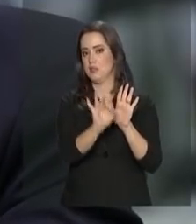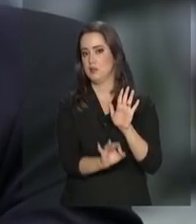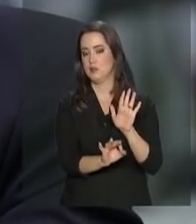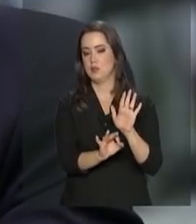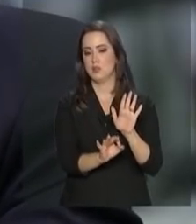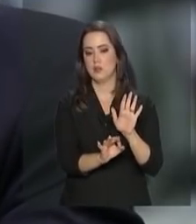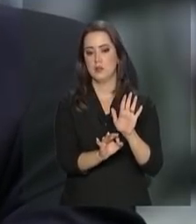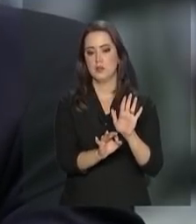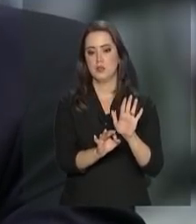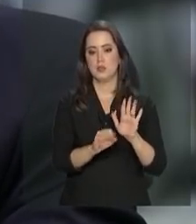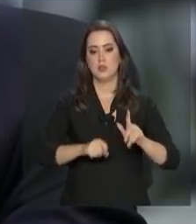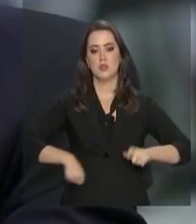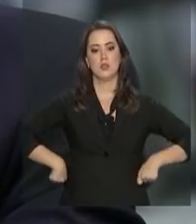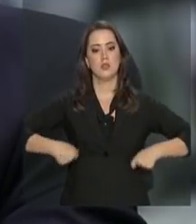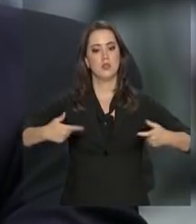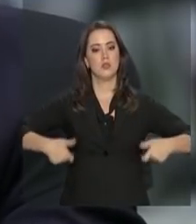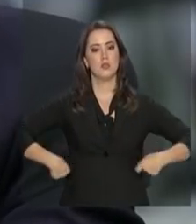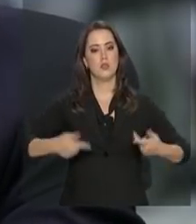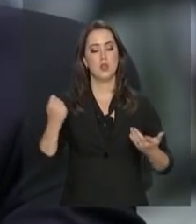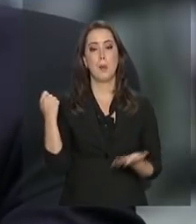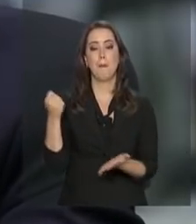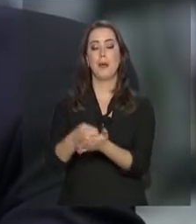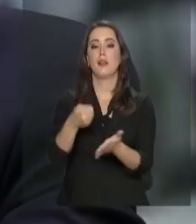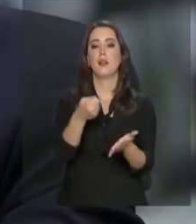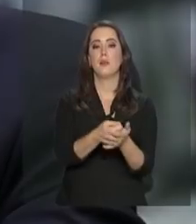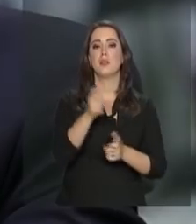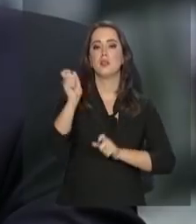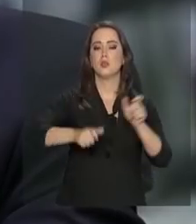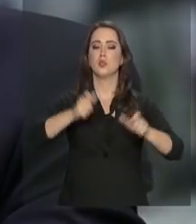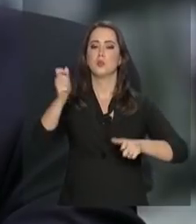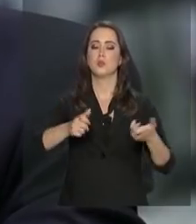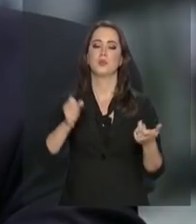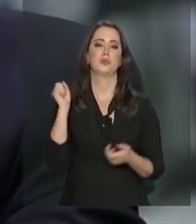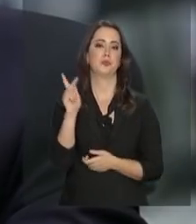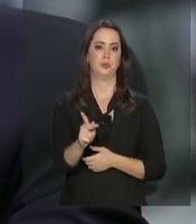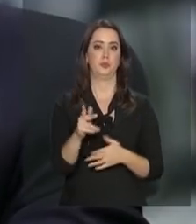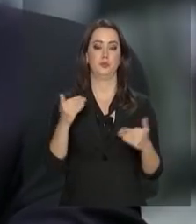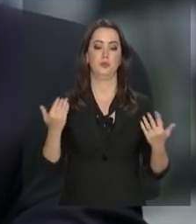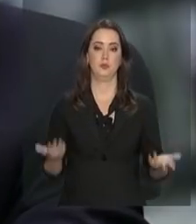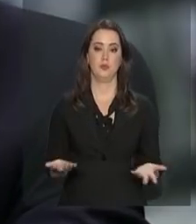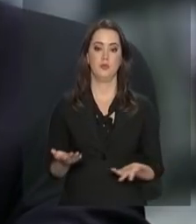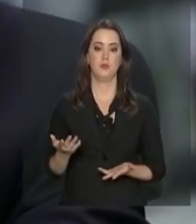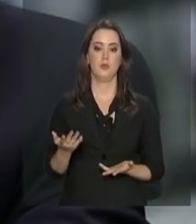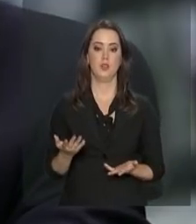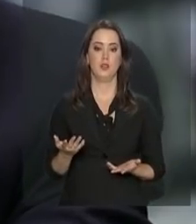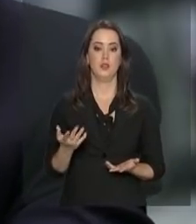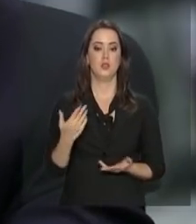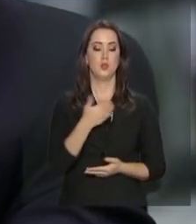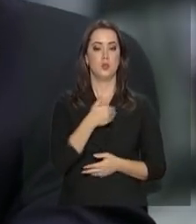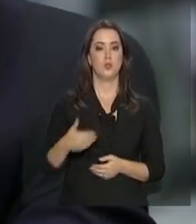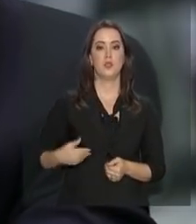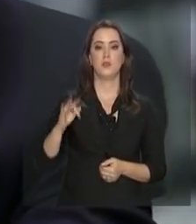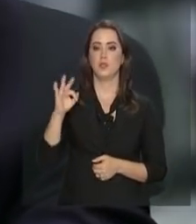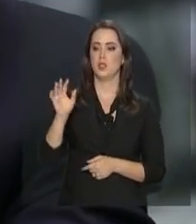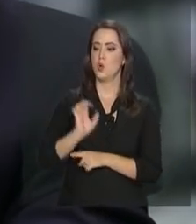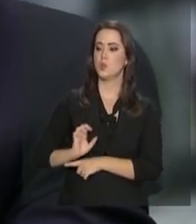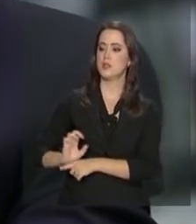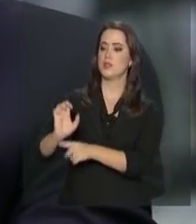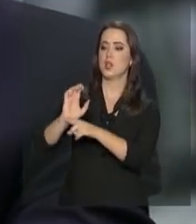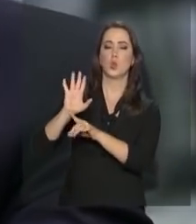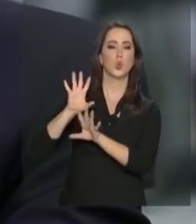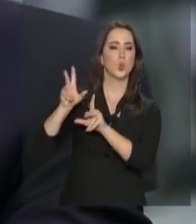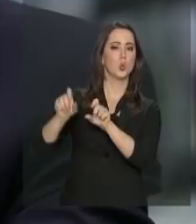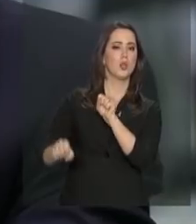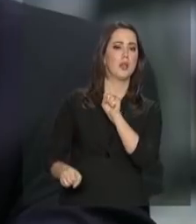das despesas em pagamento de pessoal e aposentadoria isso a união os estados todos quebrados